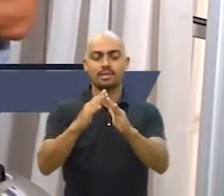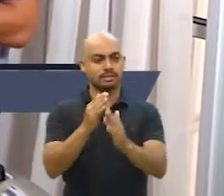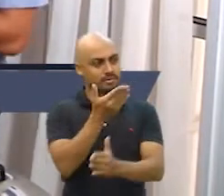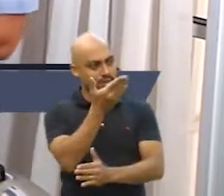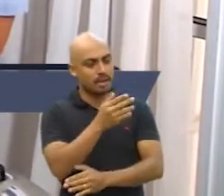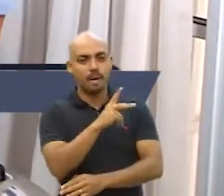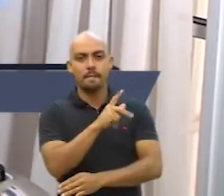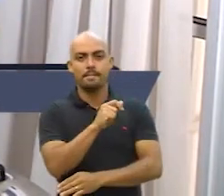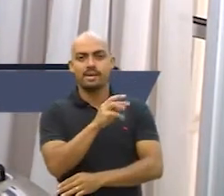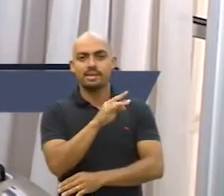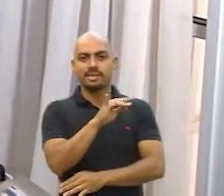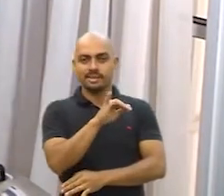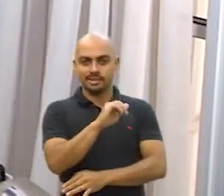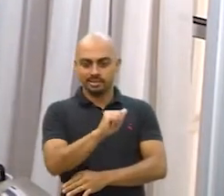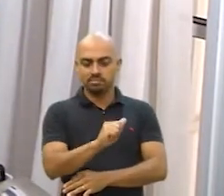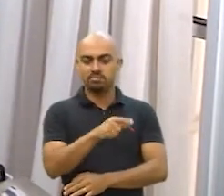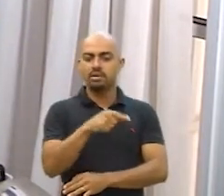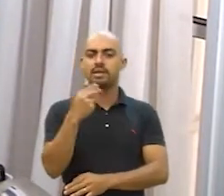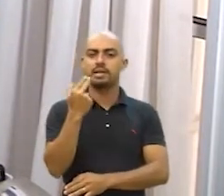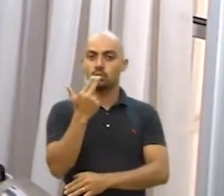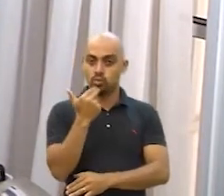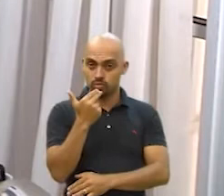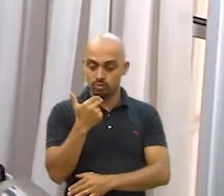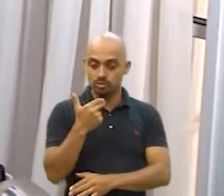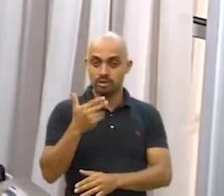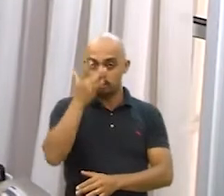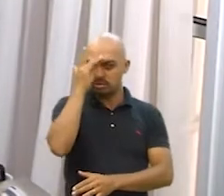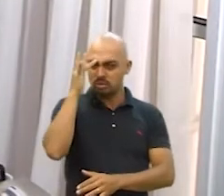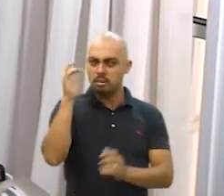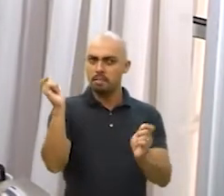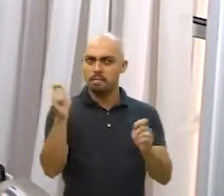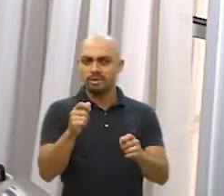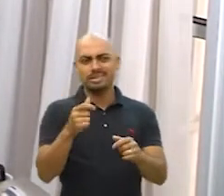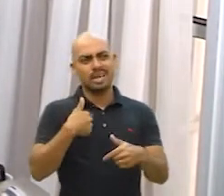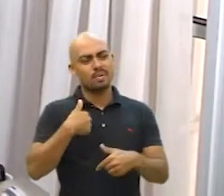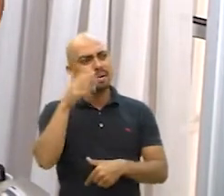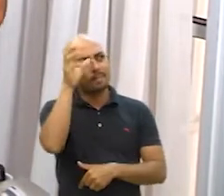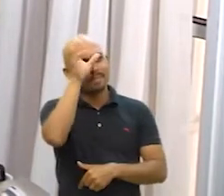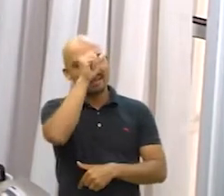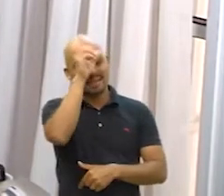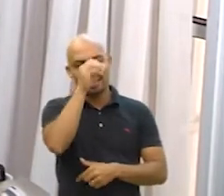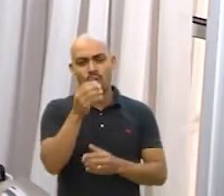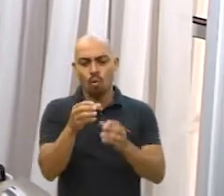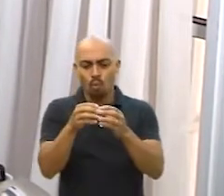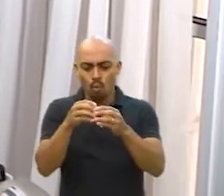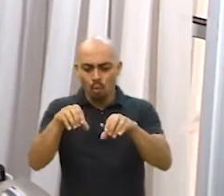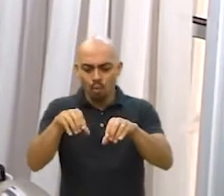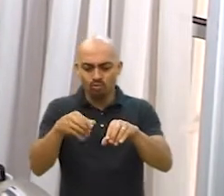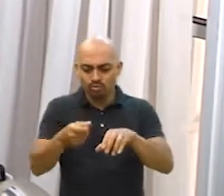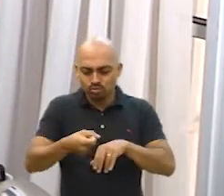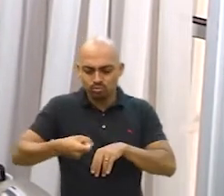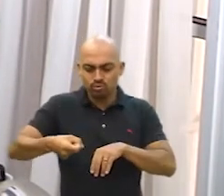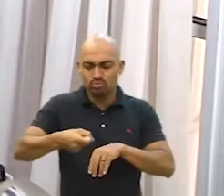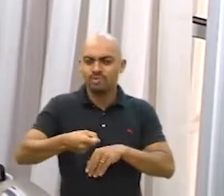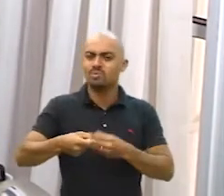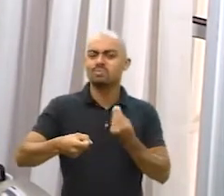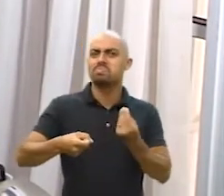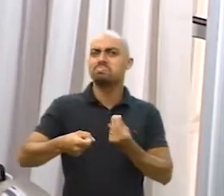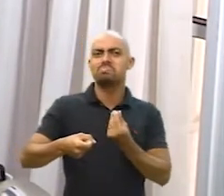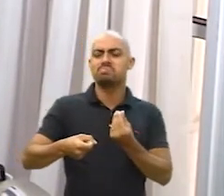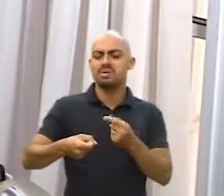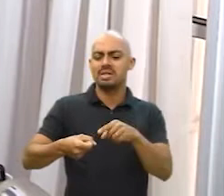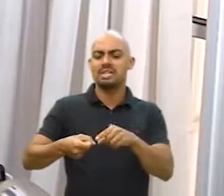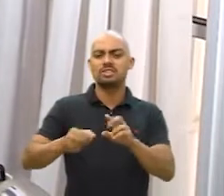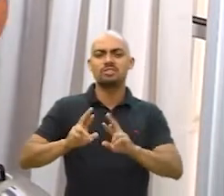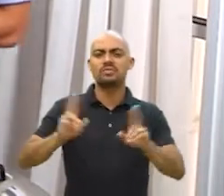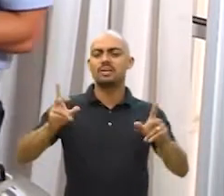que é técnica em nutrição, o pessoal de casa vai falar assim: mas a gente vai aprender a fazer, vai ensinar a fazer uma omelete, né? O que que